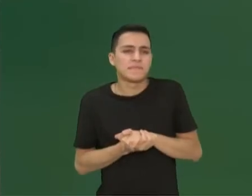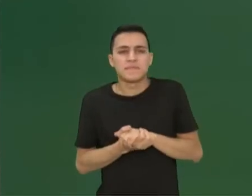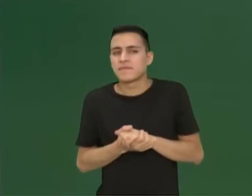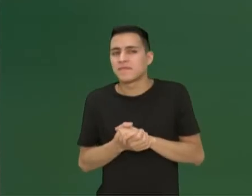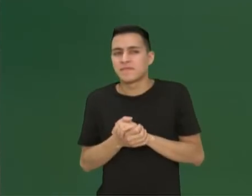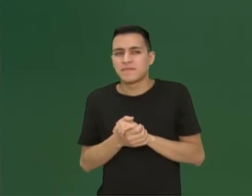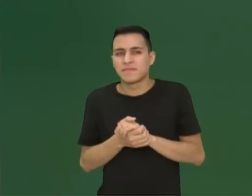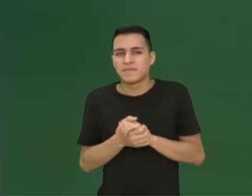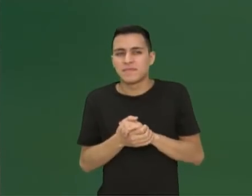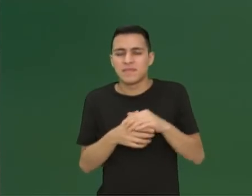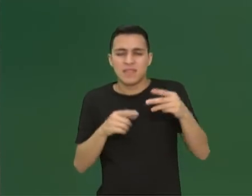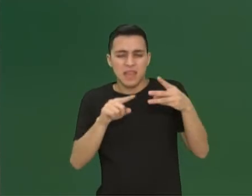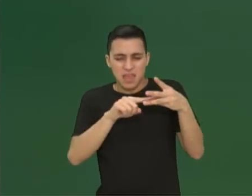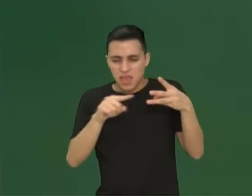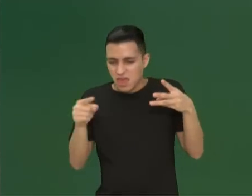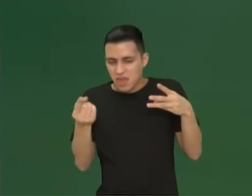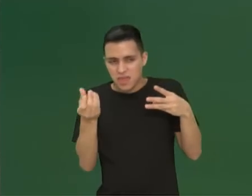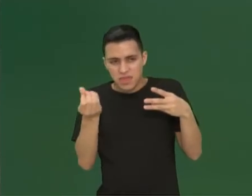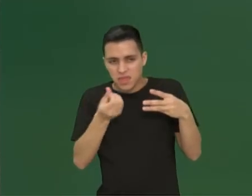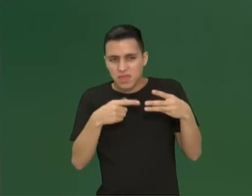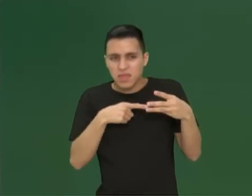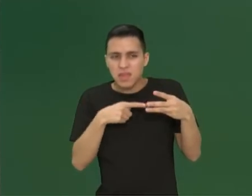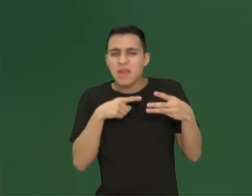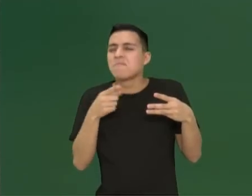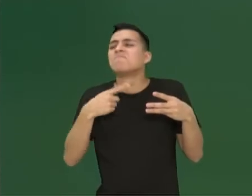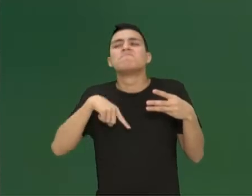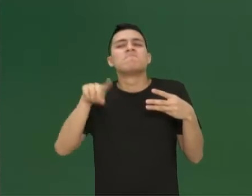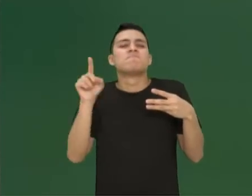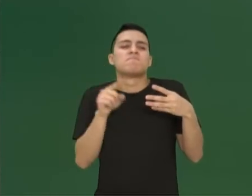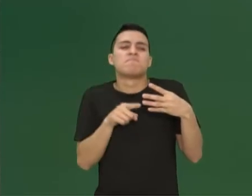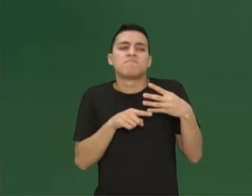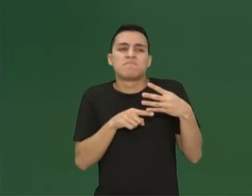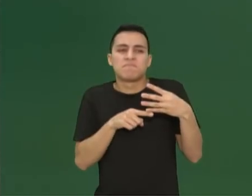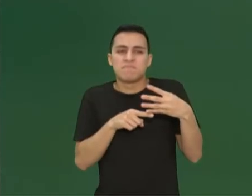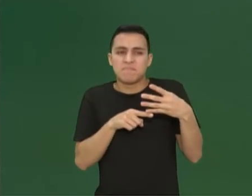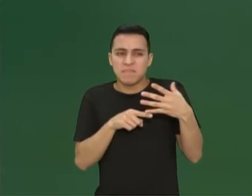Opa, achei um na terceira linha. Cadê o próximo?